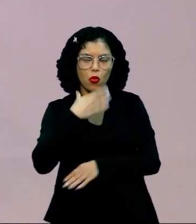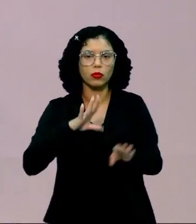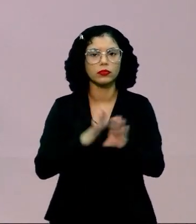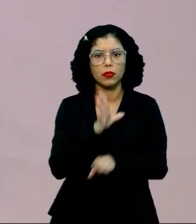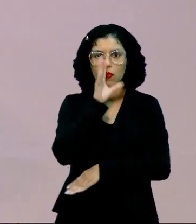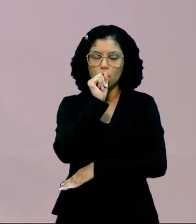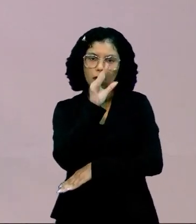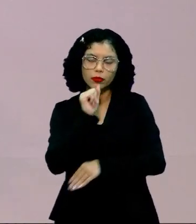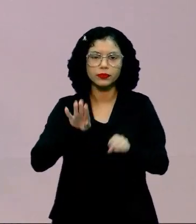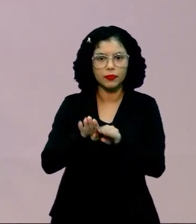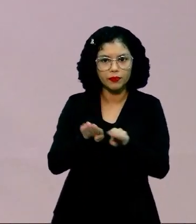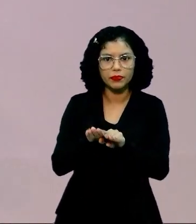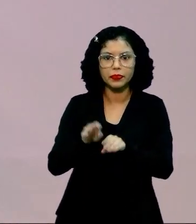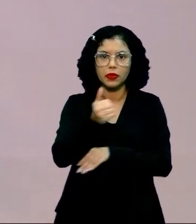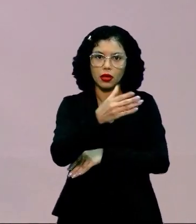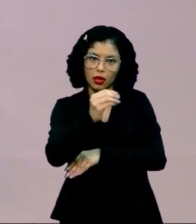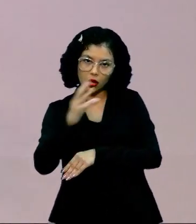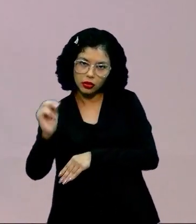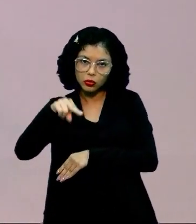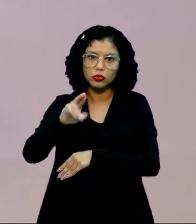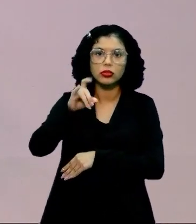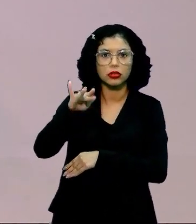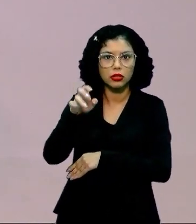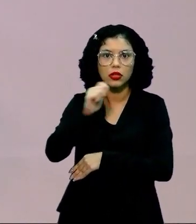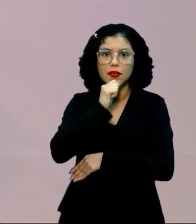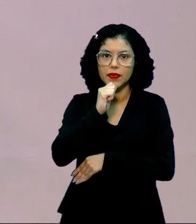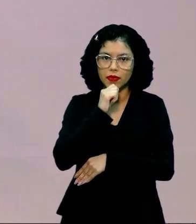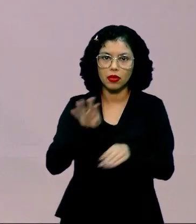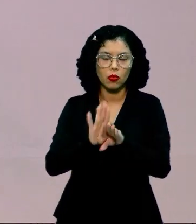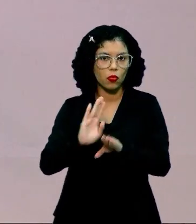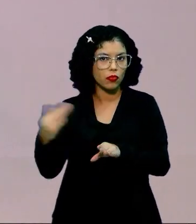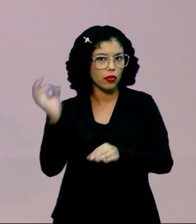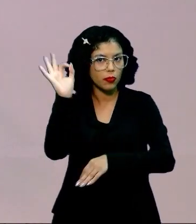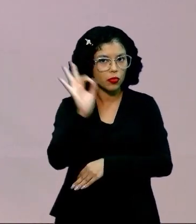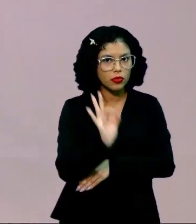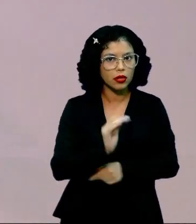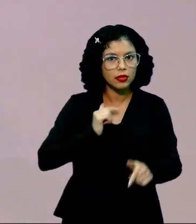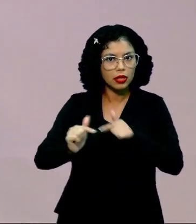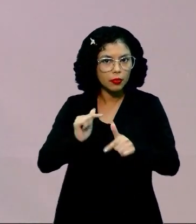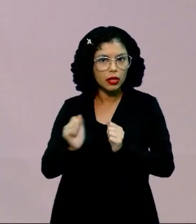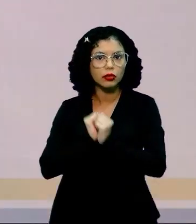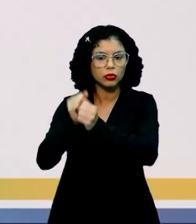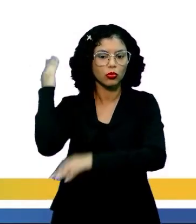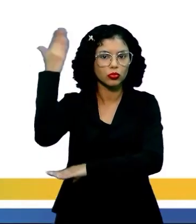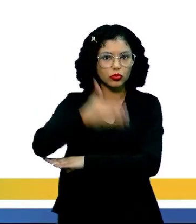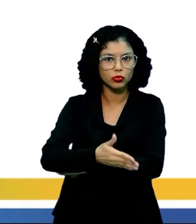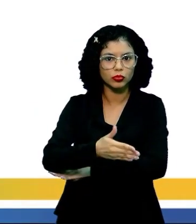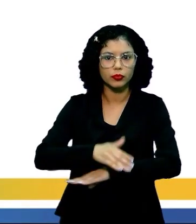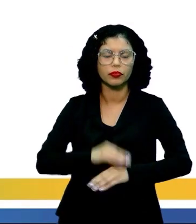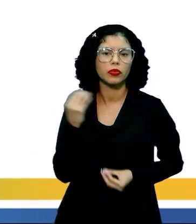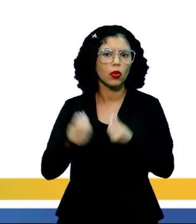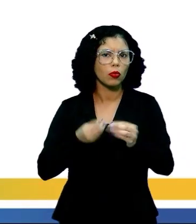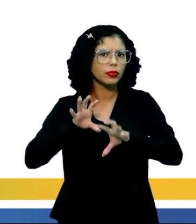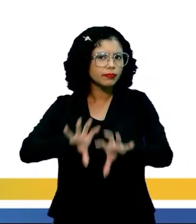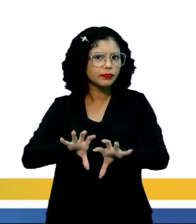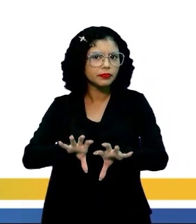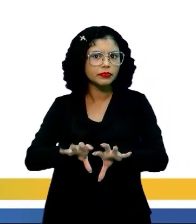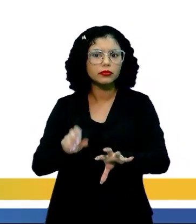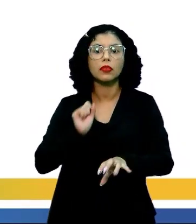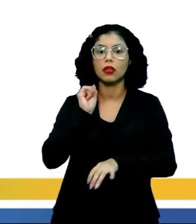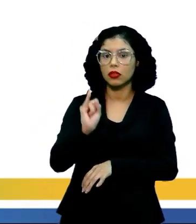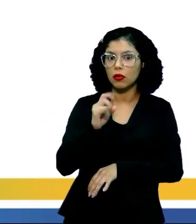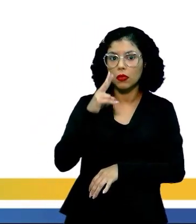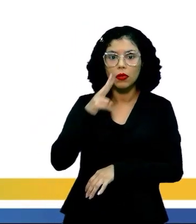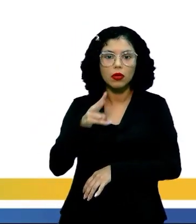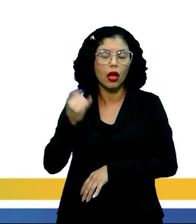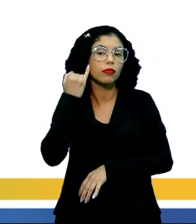O cento representa 100 unidades. Então, quando você fala por cento, trabalhamos isso diretamente. Como assim? Se você